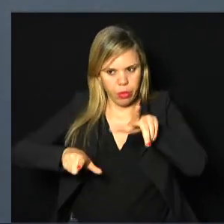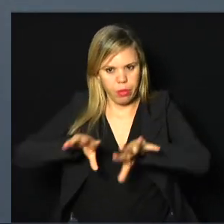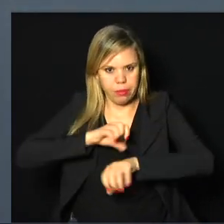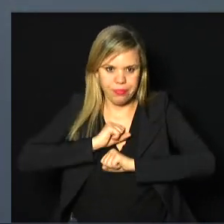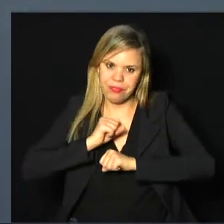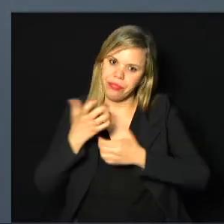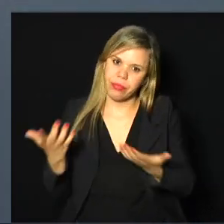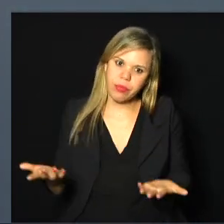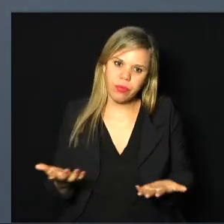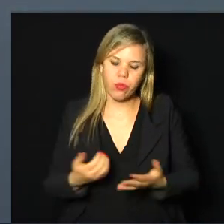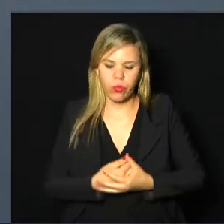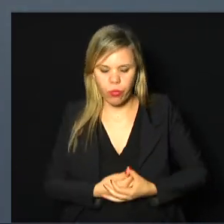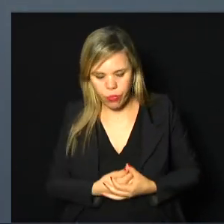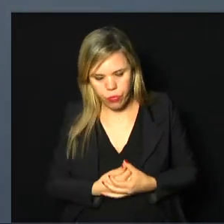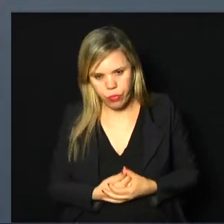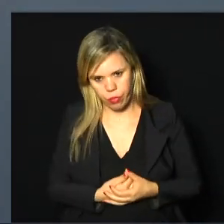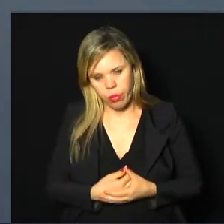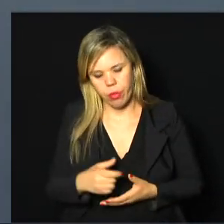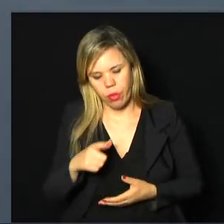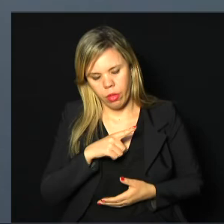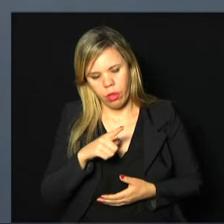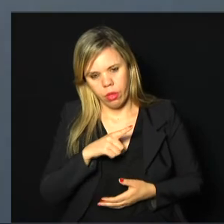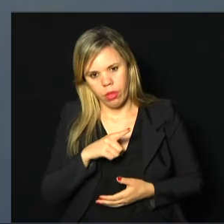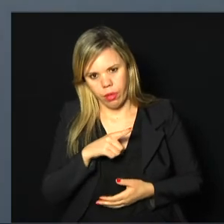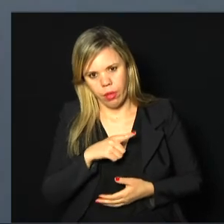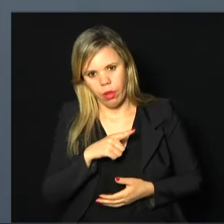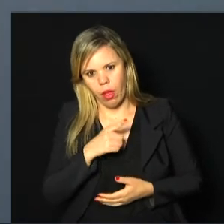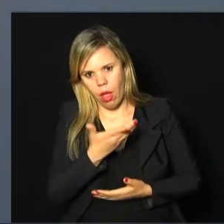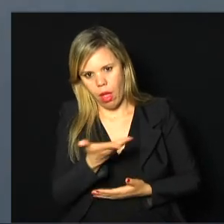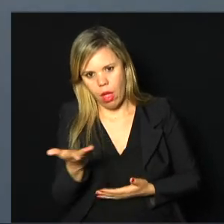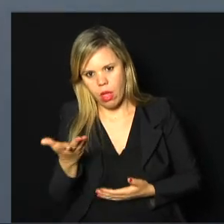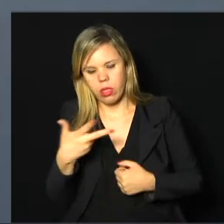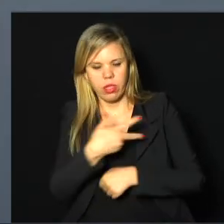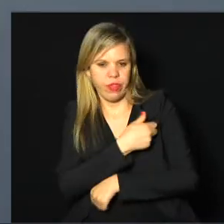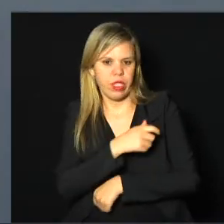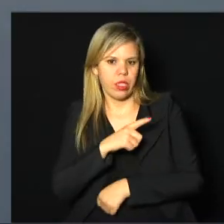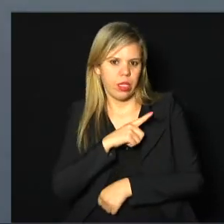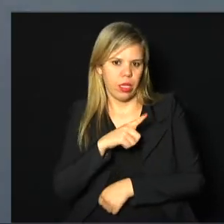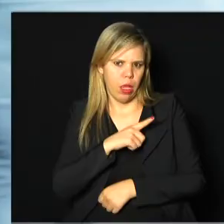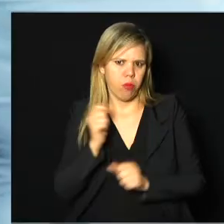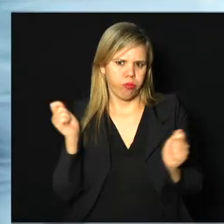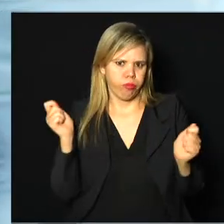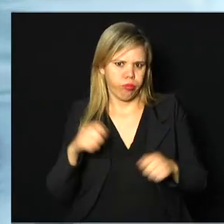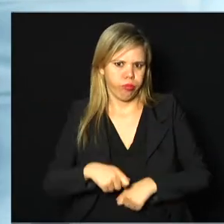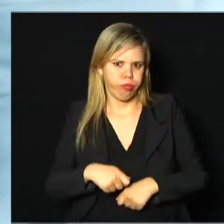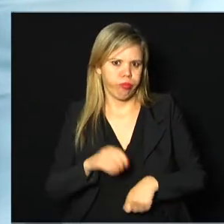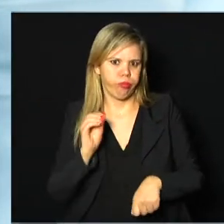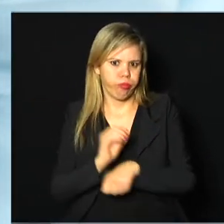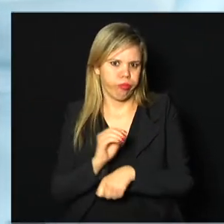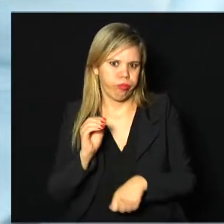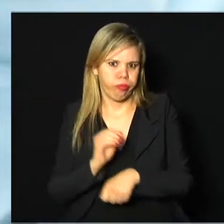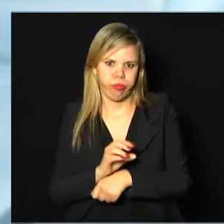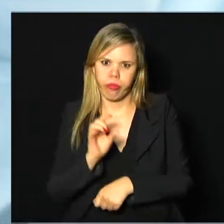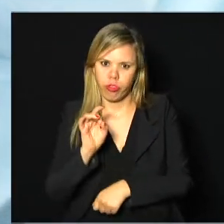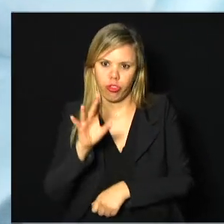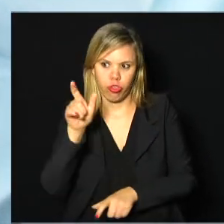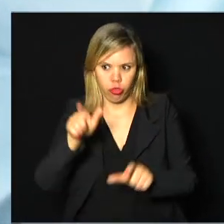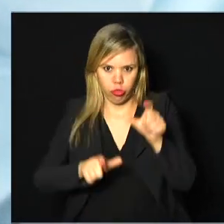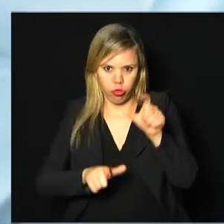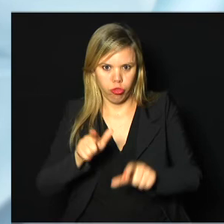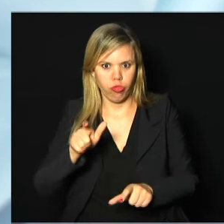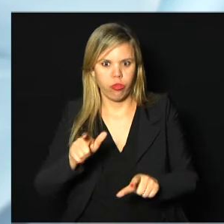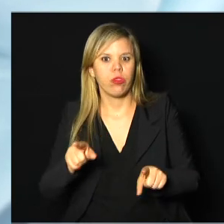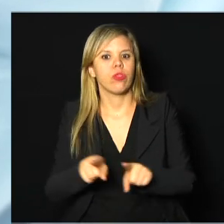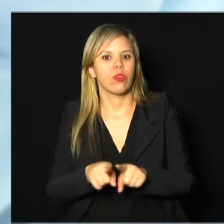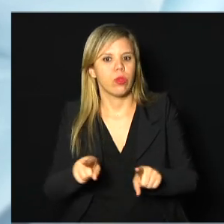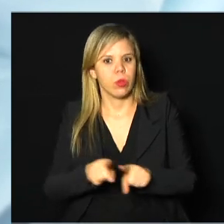para pessoa. E a gente tem, então, essas vacinas, elas têm um poder de proteger não só a